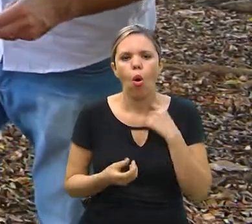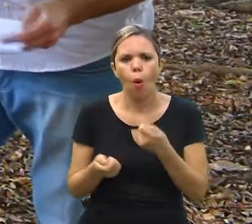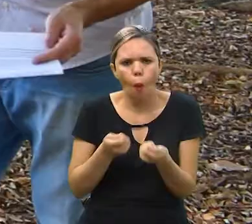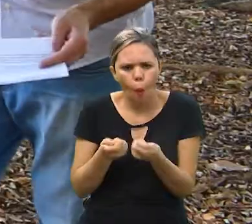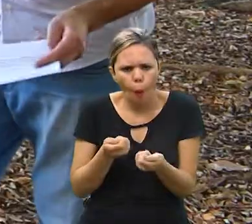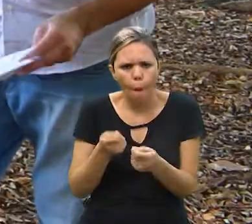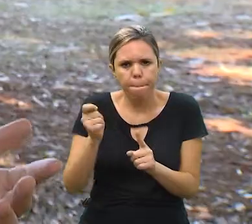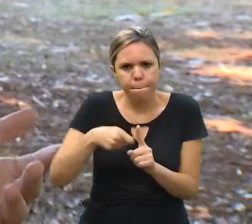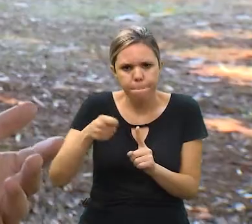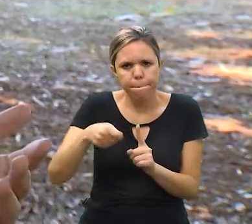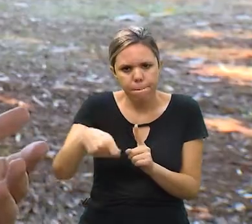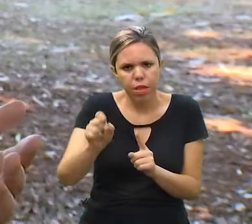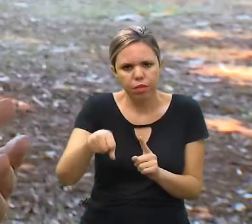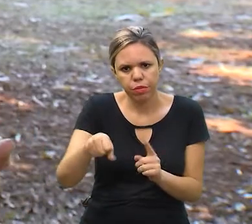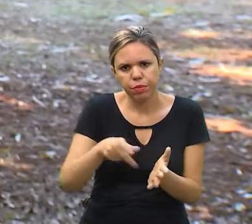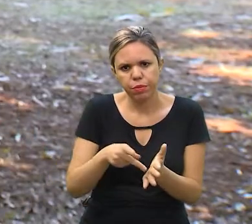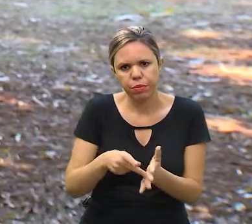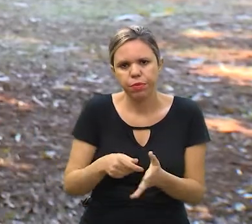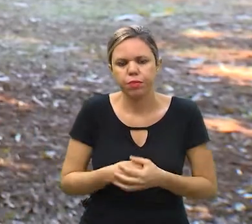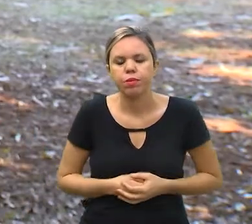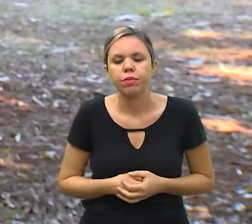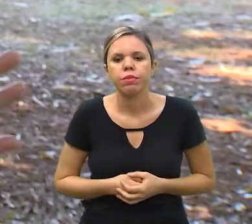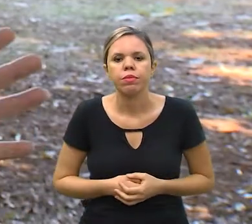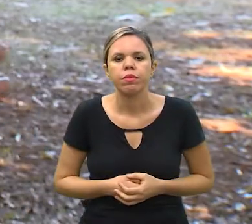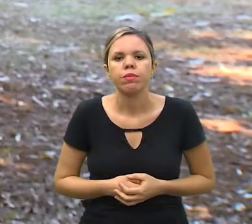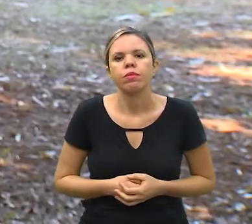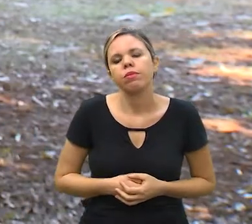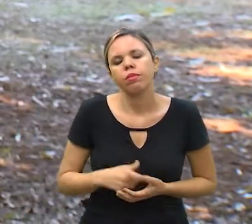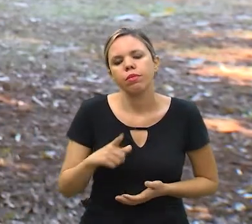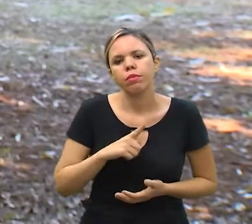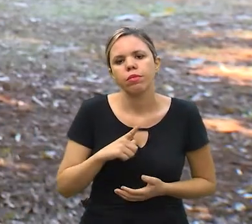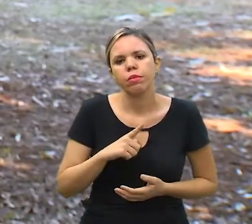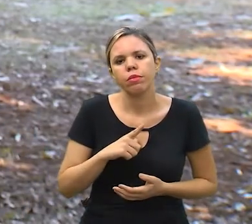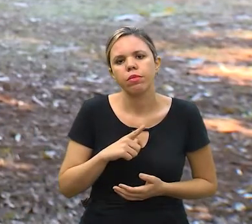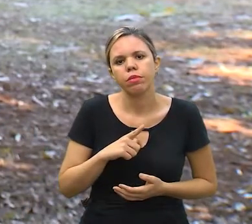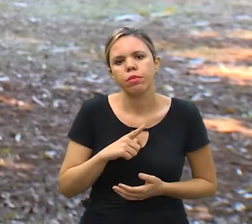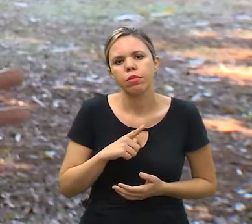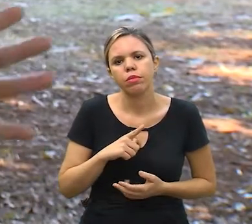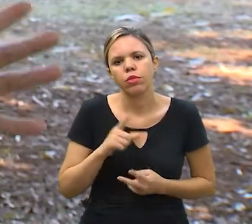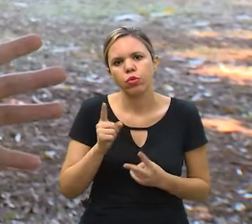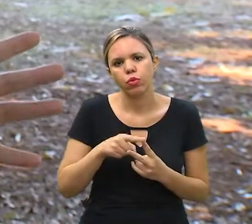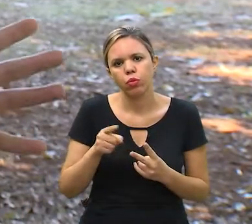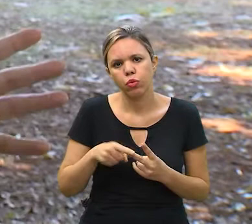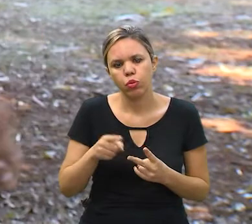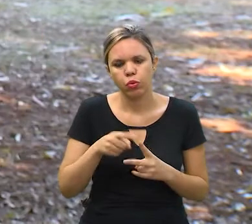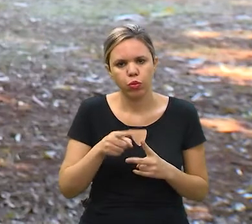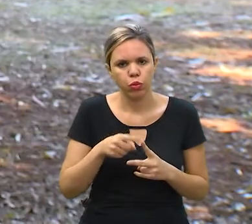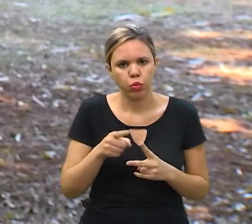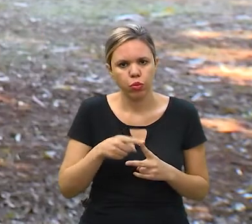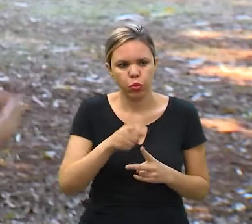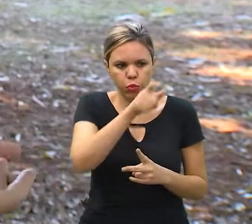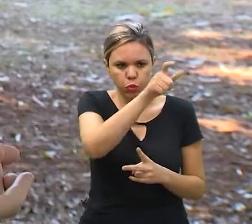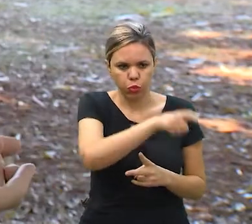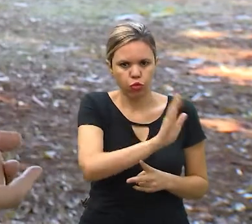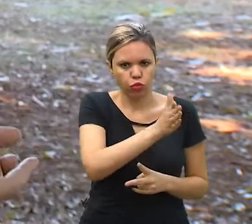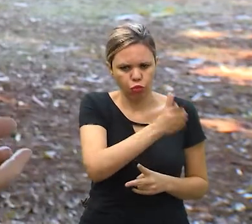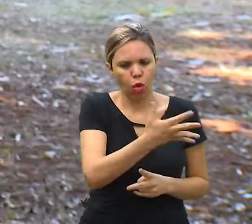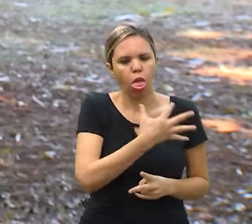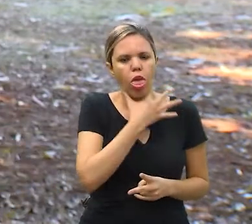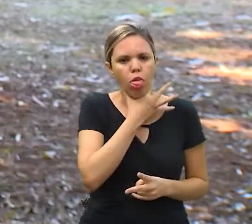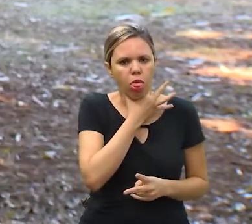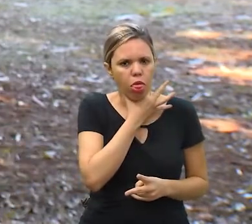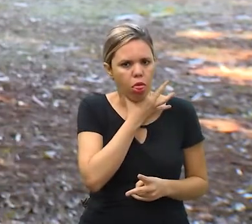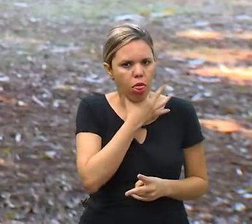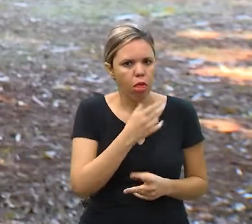controlar mês a mês. Sem sombra de dúvida, né? E aí a gente tem dois cenários, né, Rubens? A gente tem o primeiro cenário da pessoa que já está